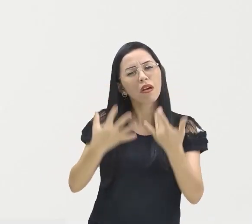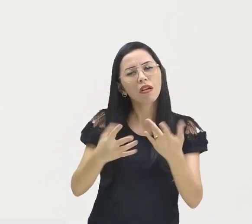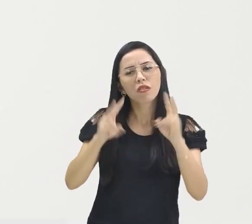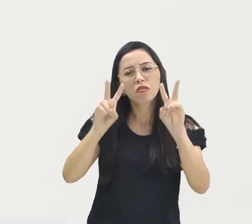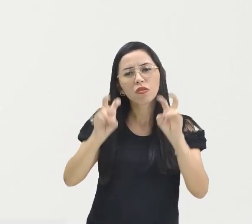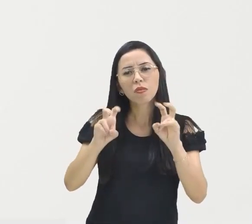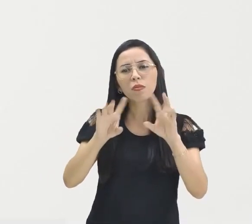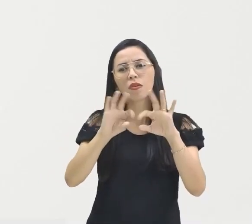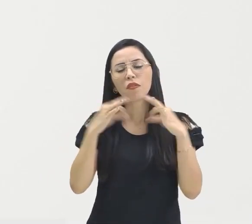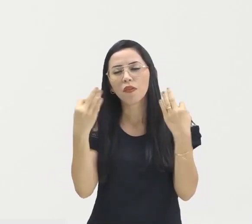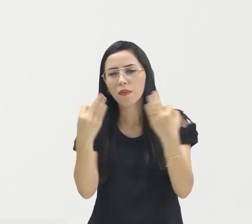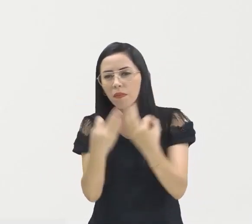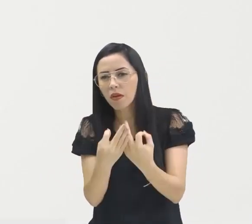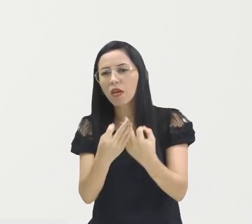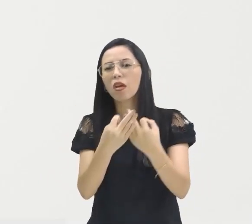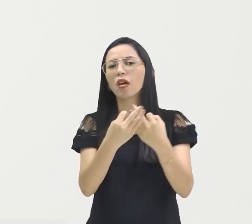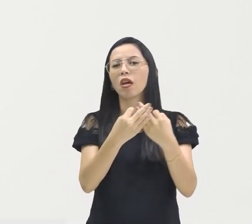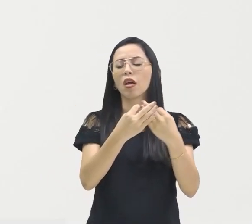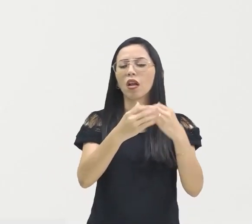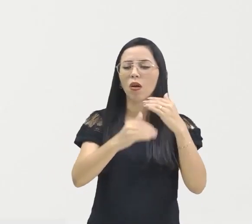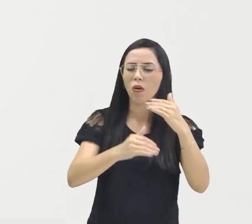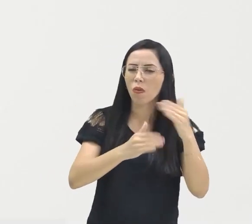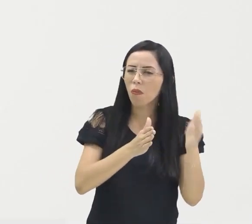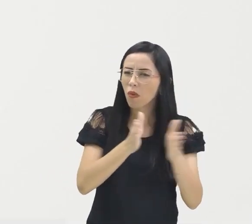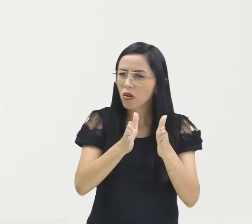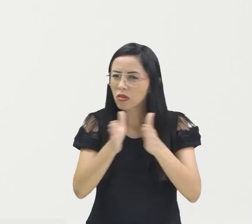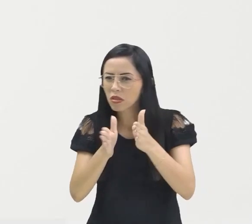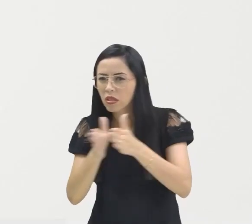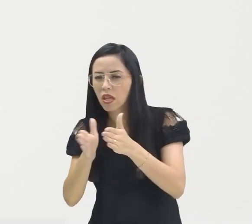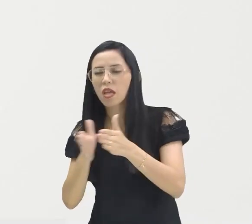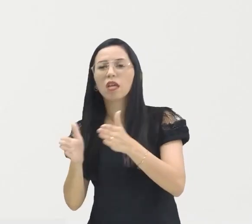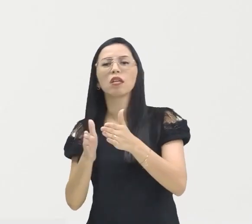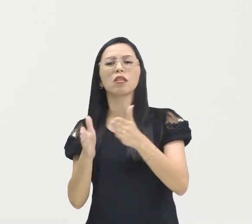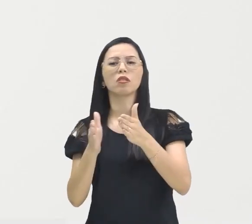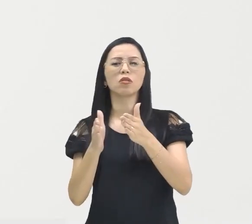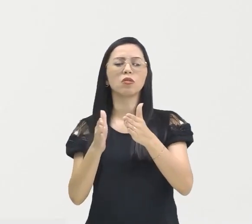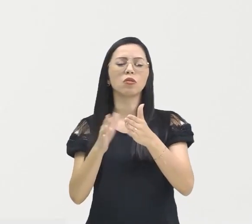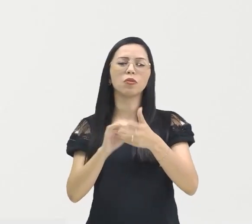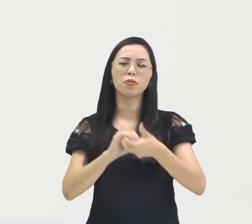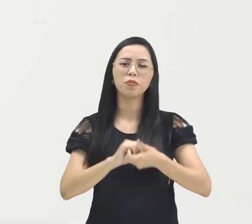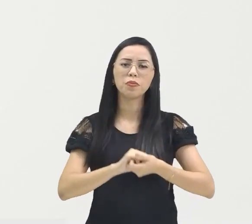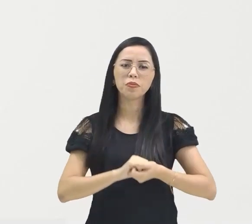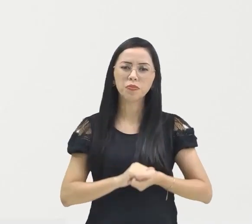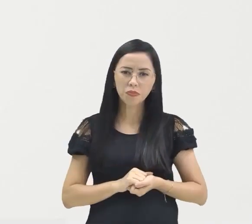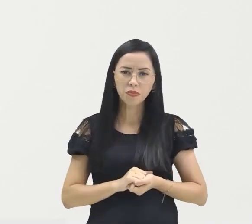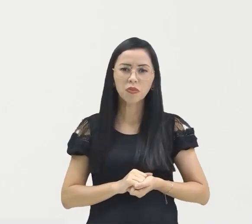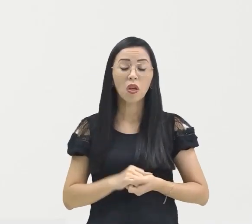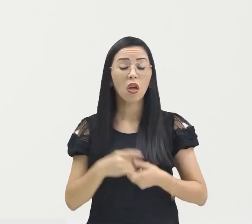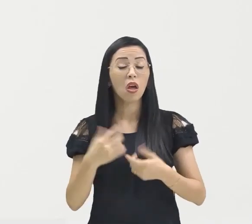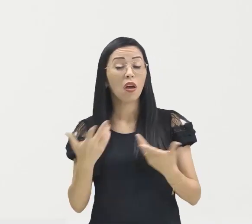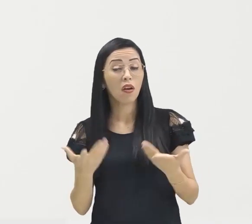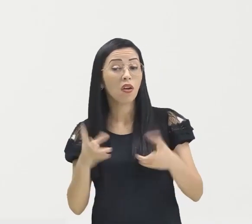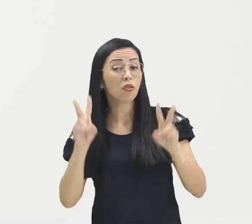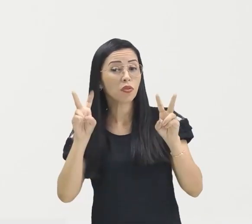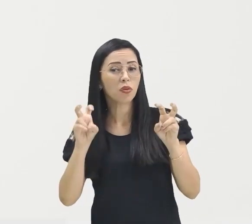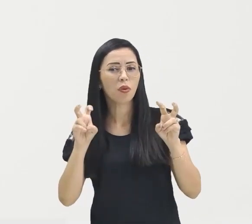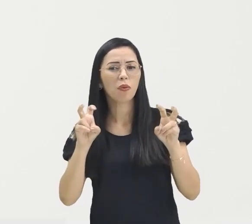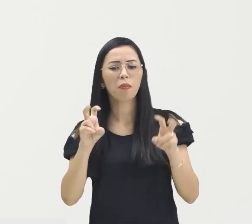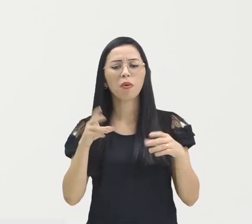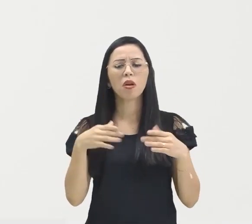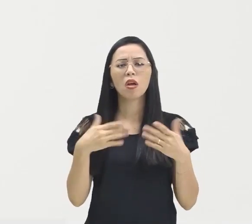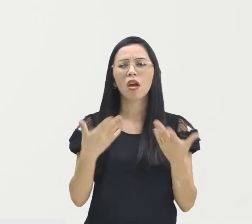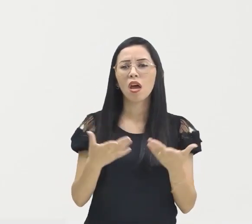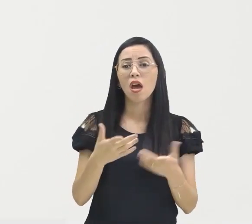desse processo, né? A tendência maior de crianças